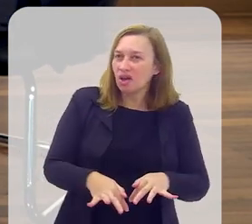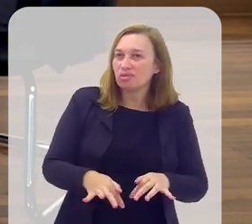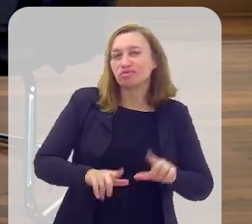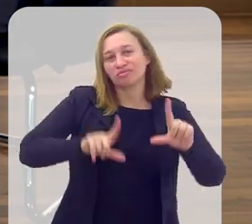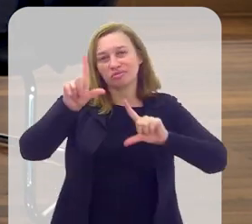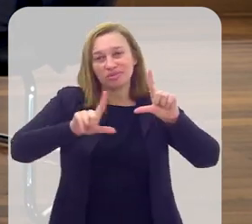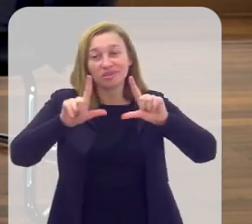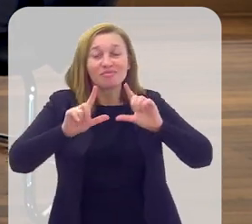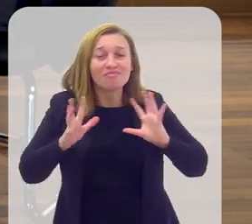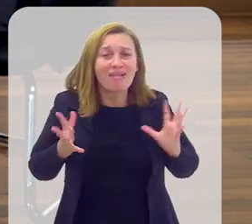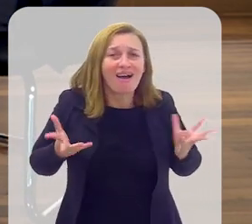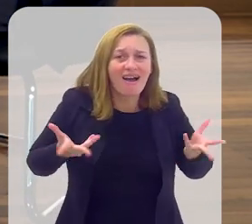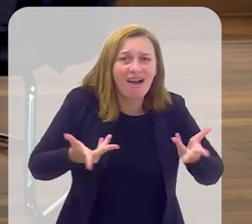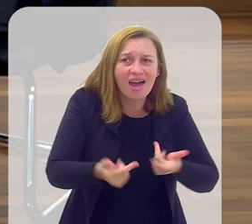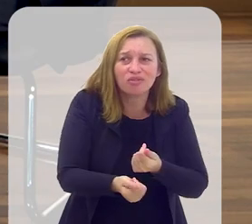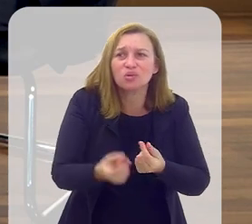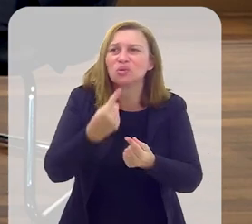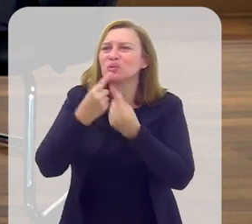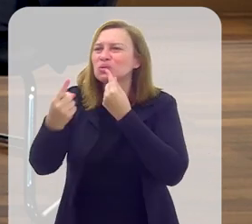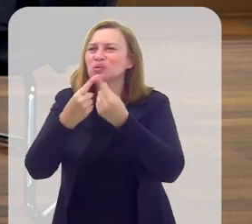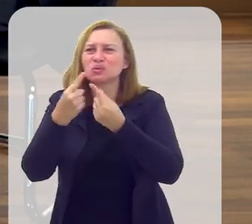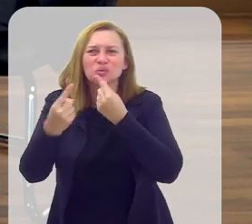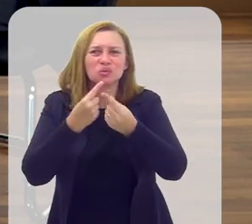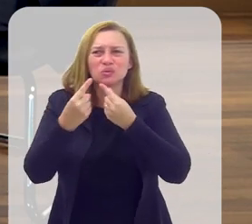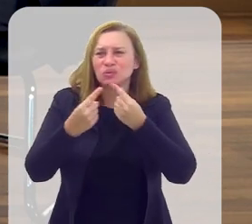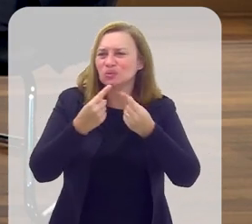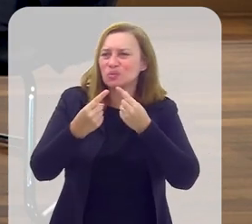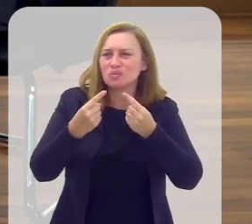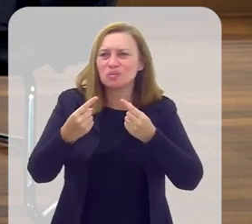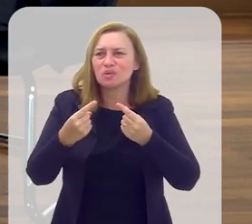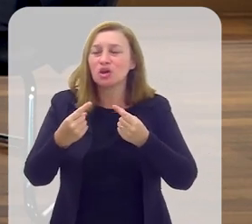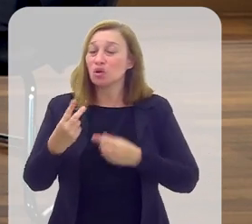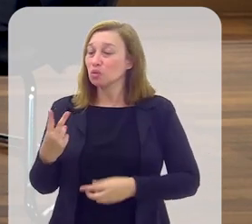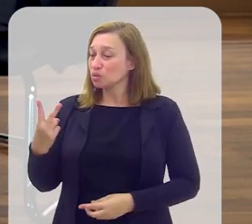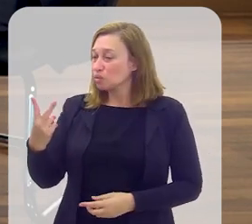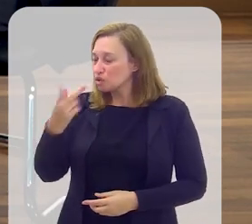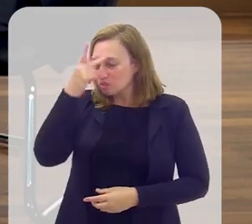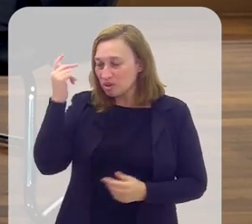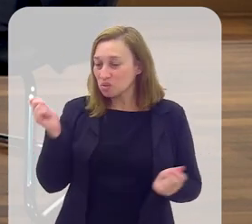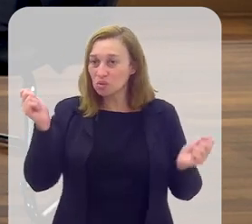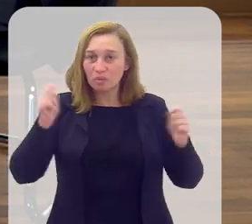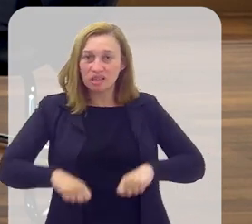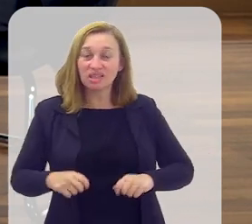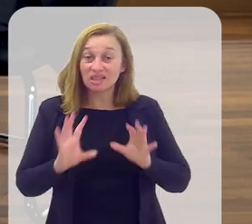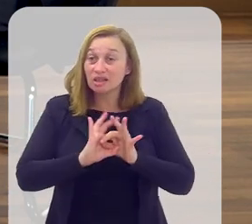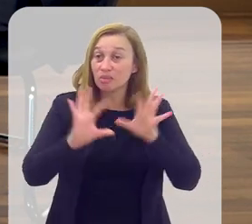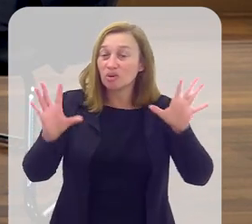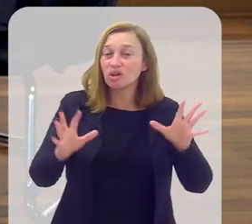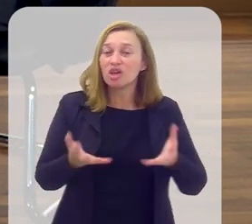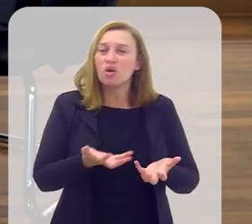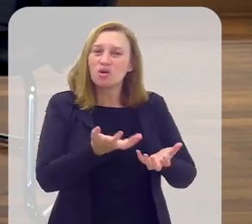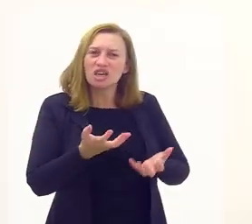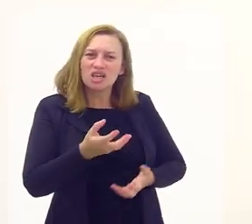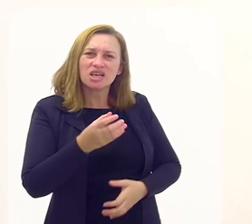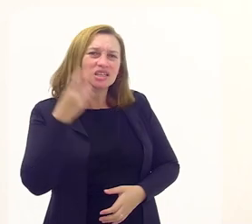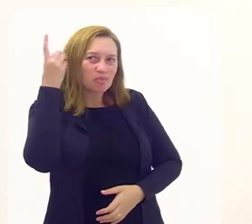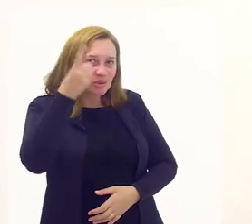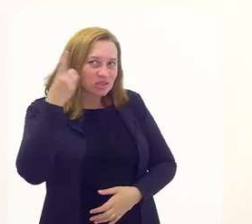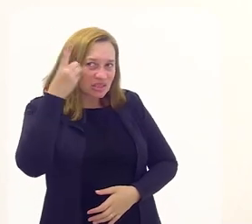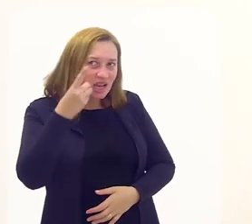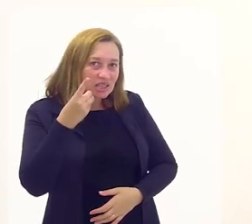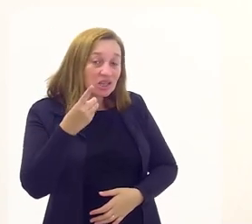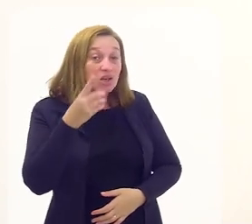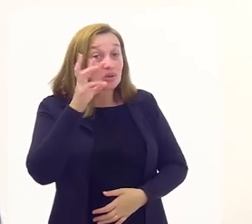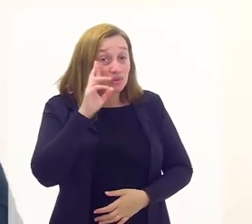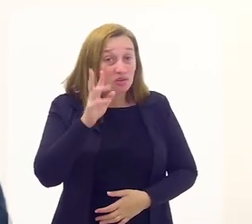para o final do nosso programa, maravilhoso, um debate de altíssimo nível, né, com dois competentes da democracia. Mas eu queria,